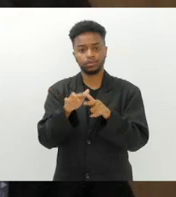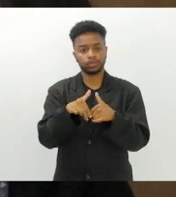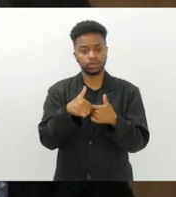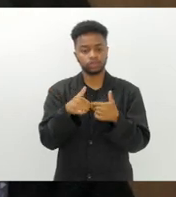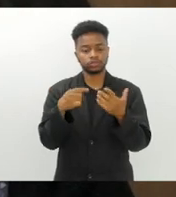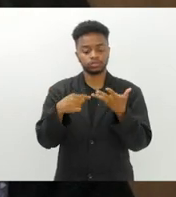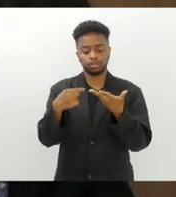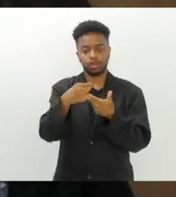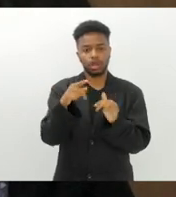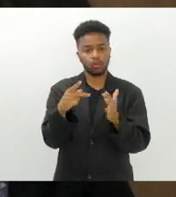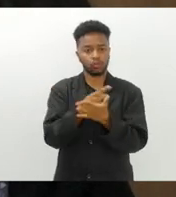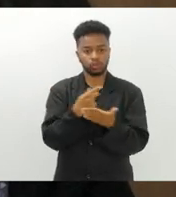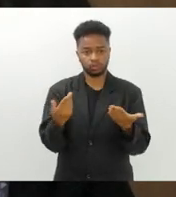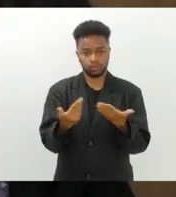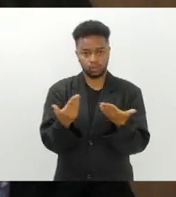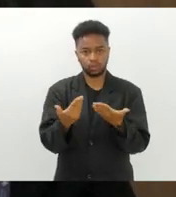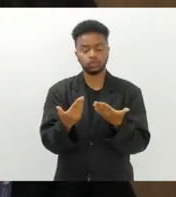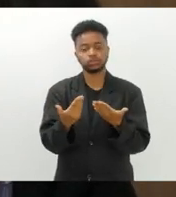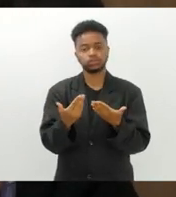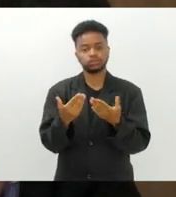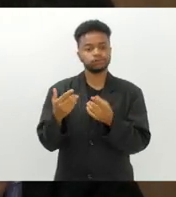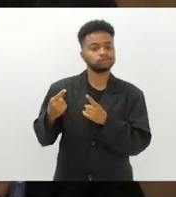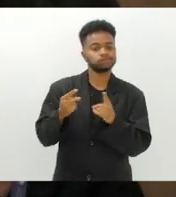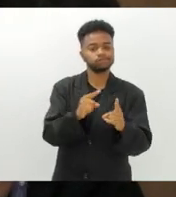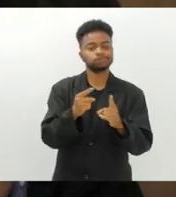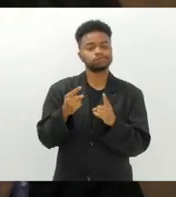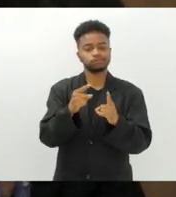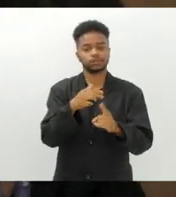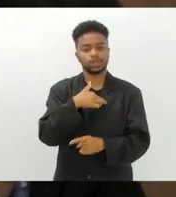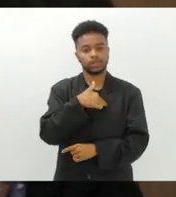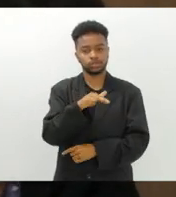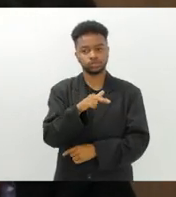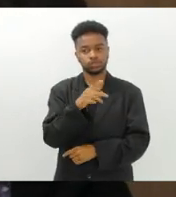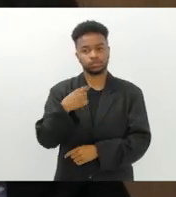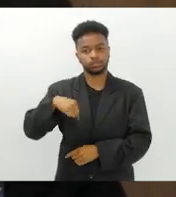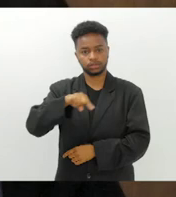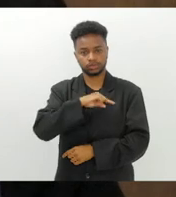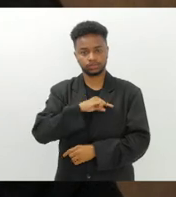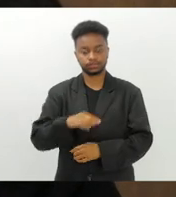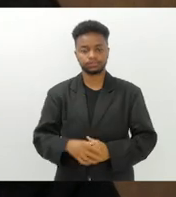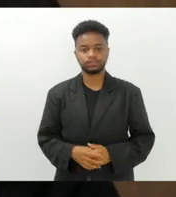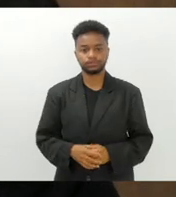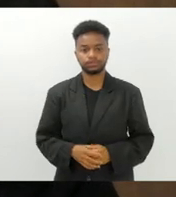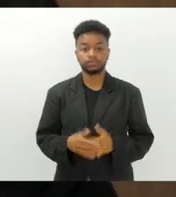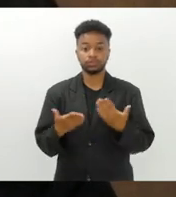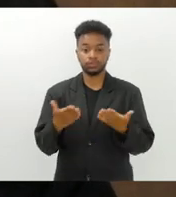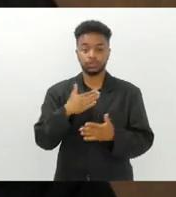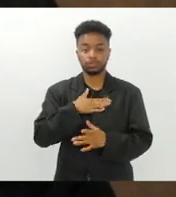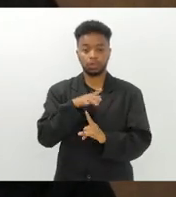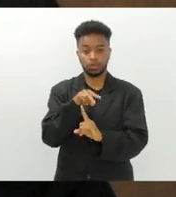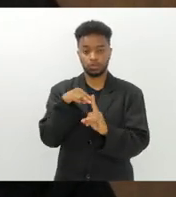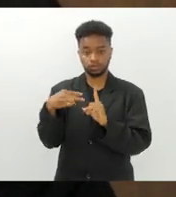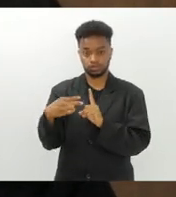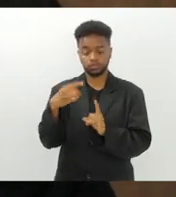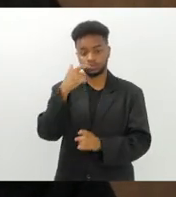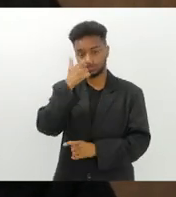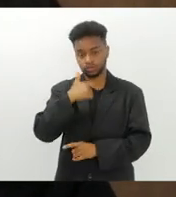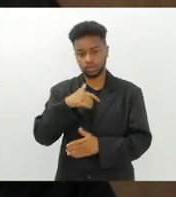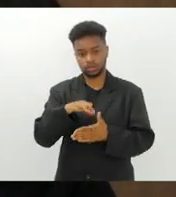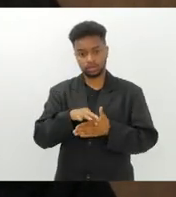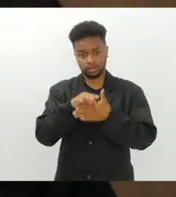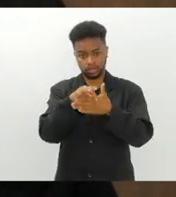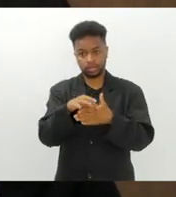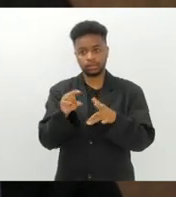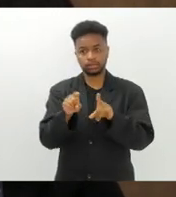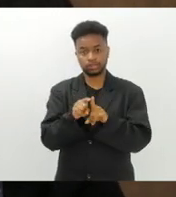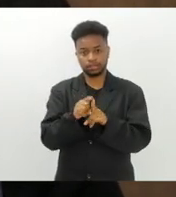isso vem acontecendo hoje, dessa perseguição religiosa para com nós. Eu, no meu ver, como um sacerdote, um líder e também